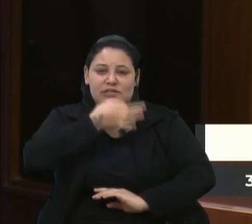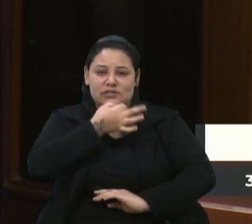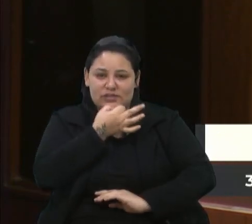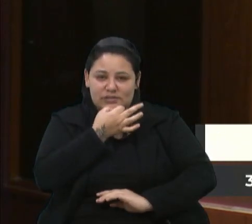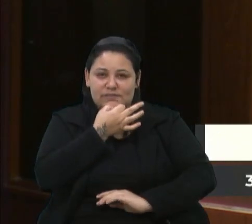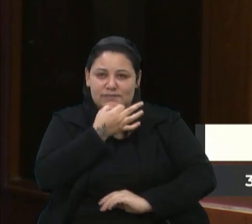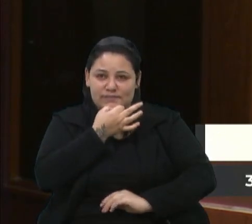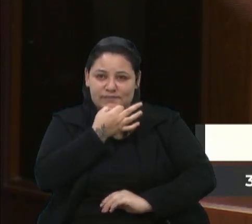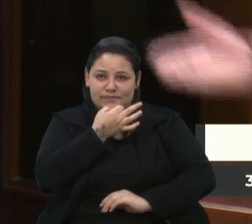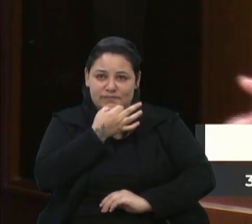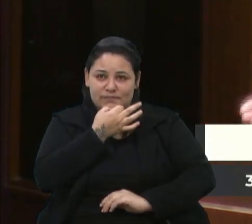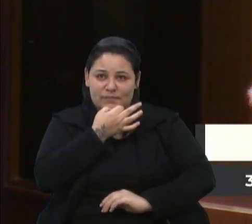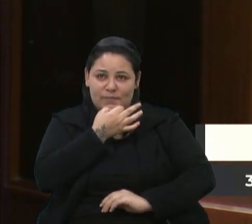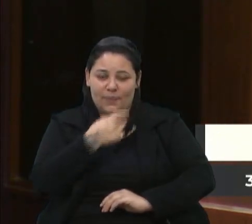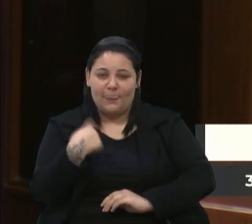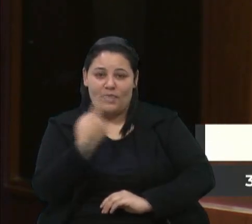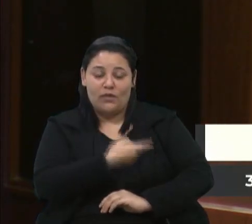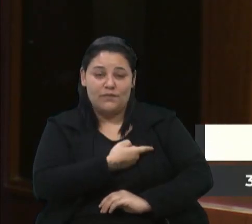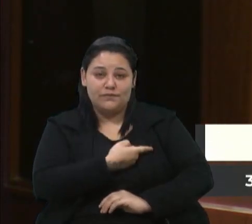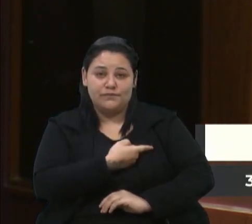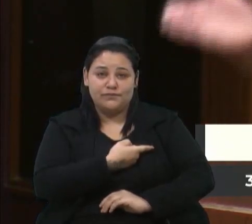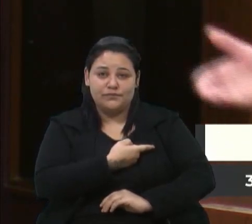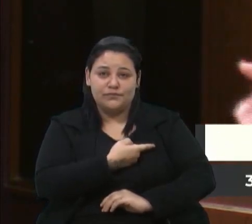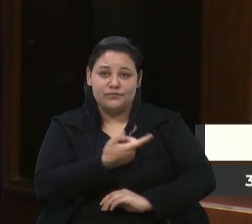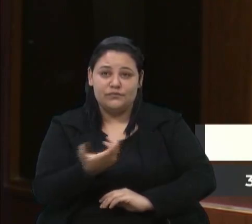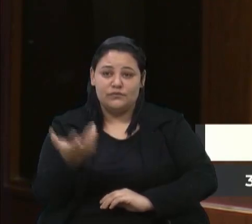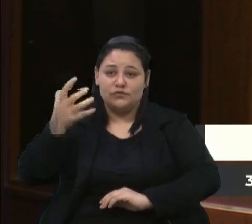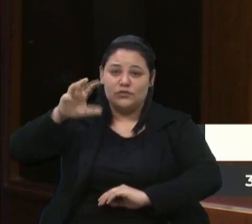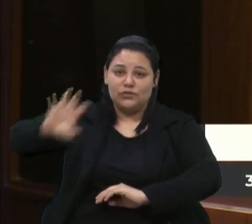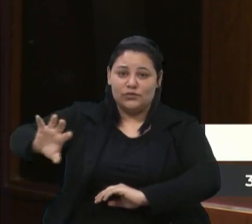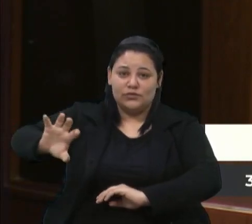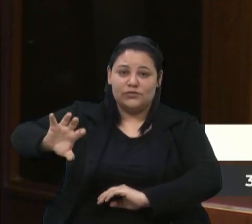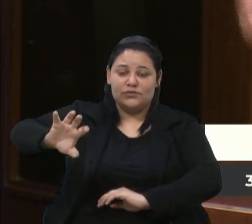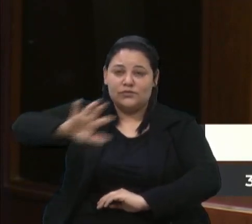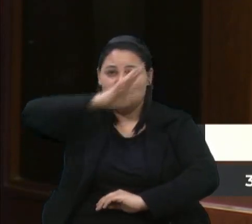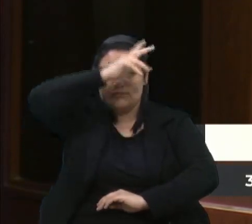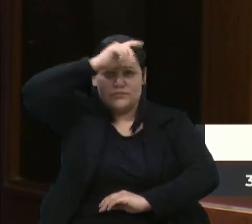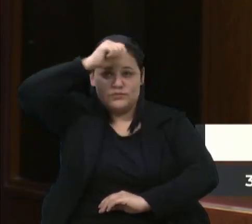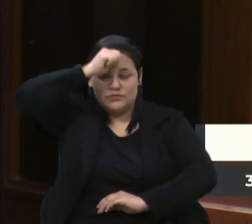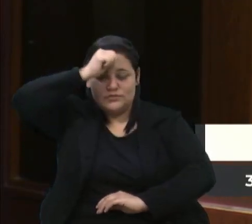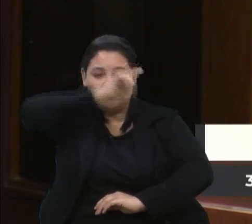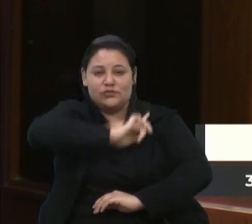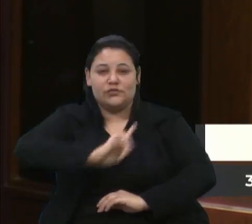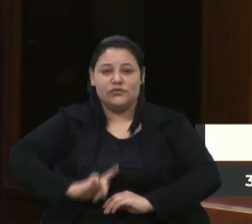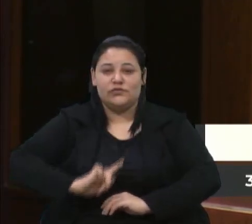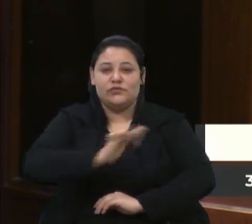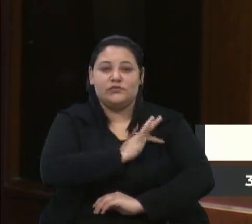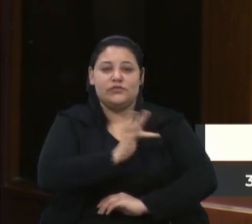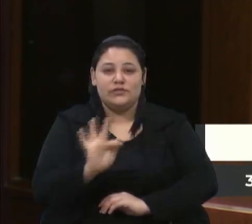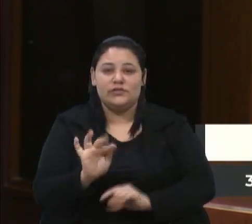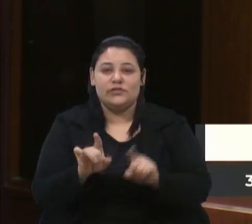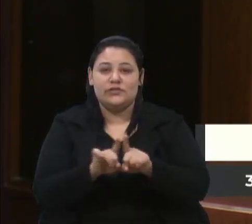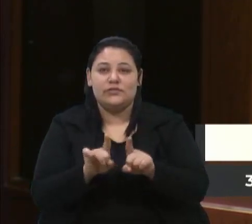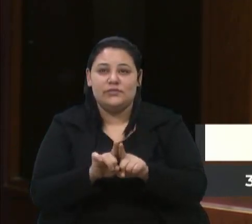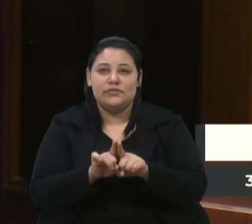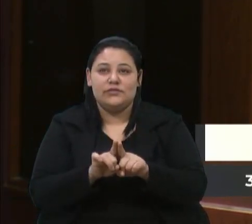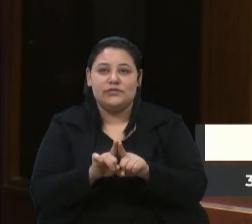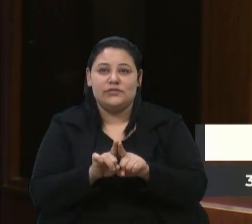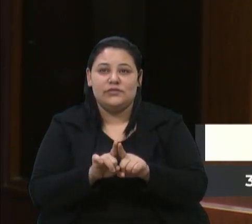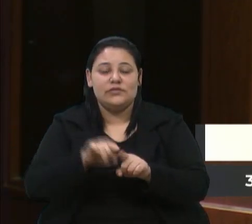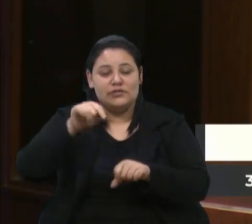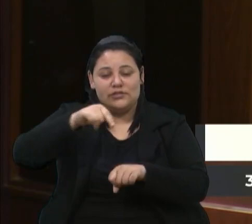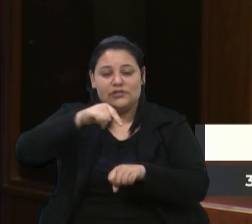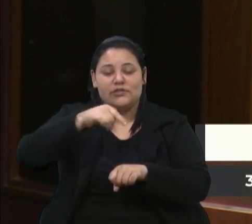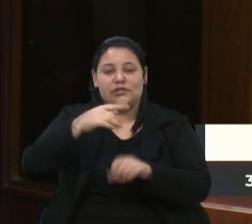Sul, sermos oposição à prefeitura, o governo federal, que é do mesmo partido